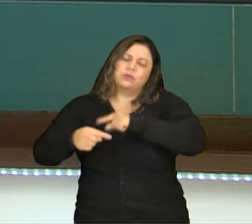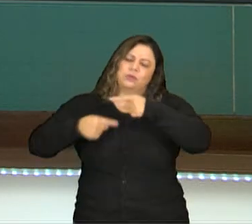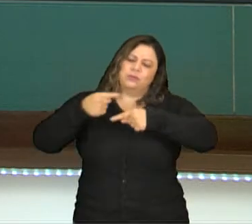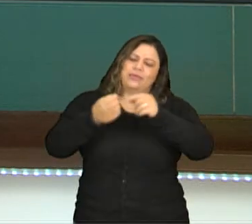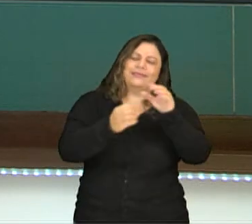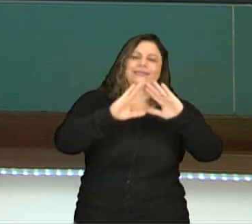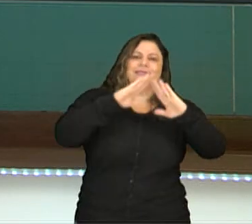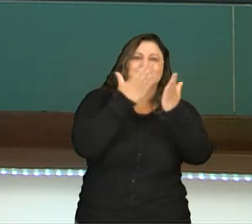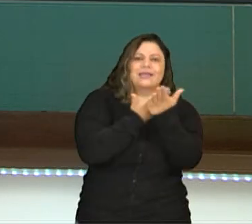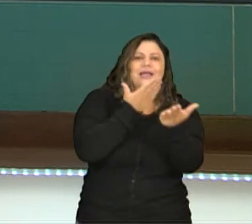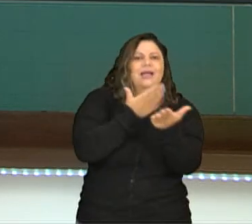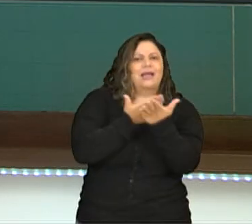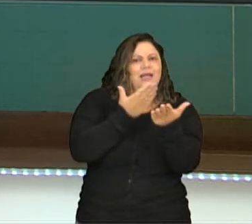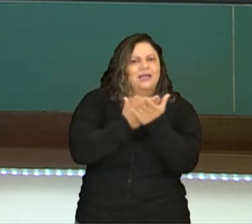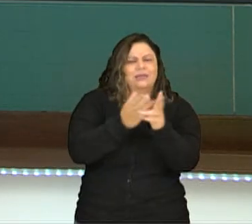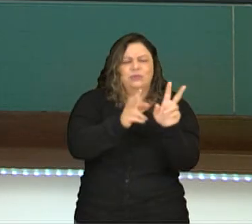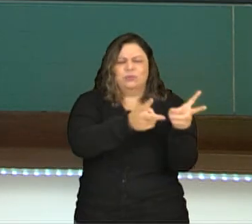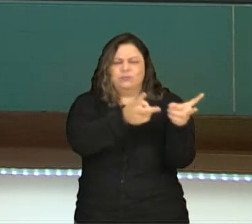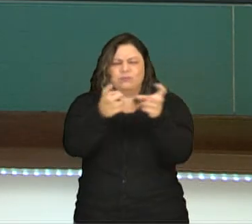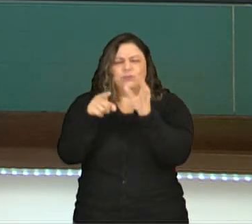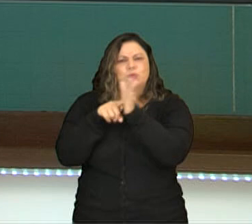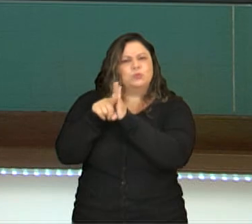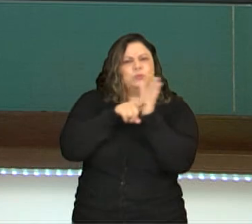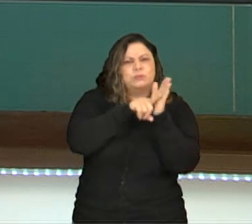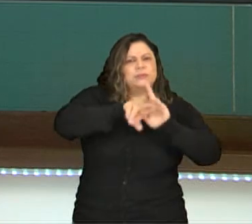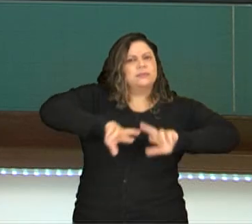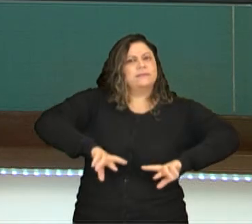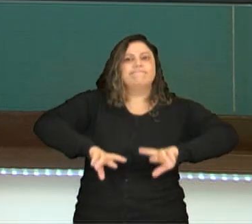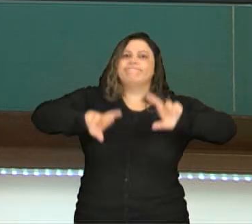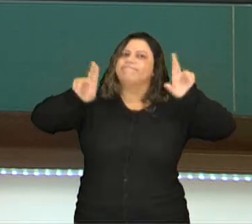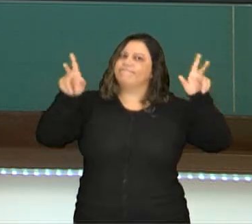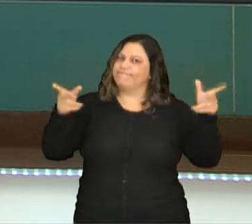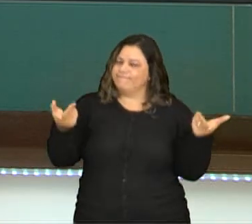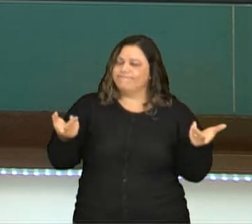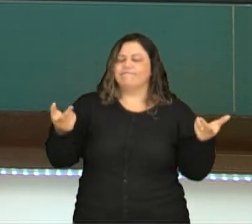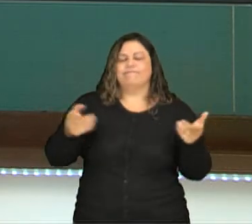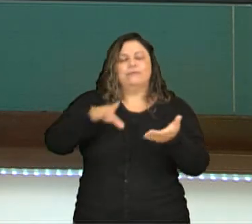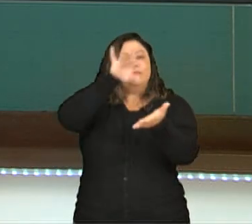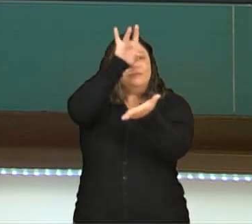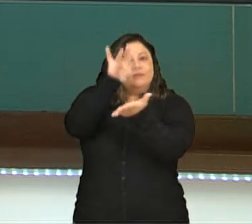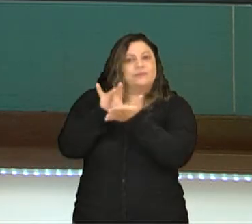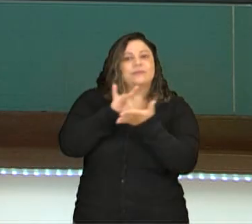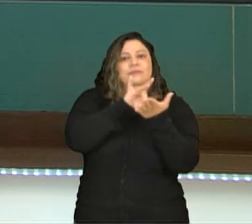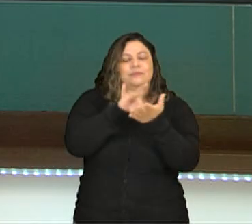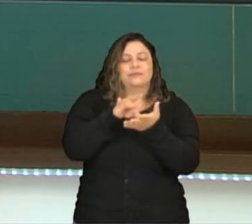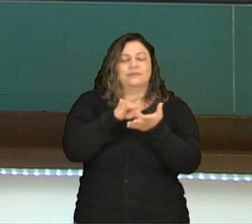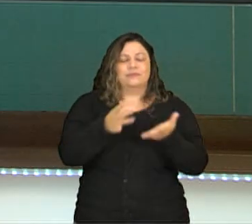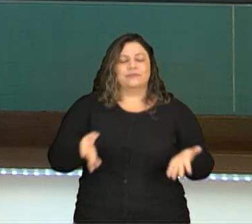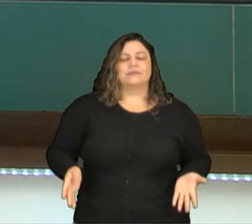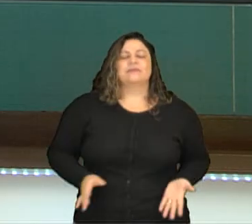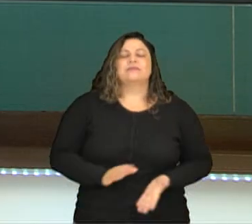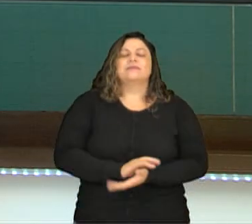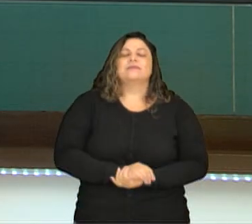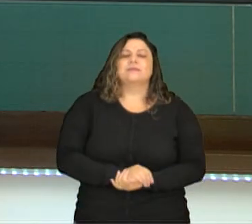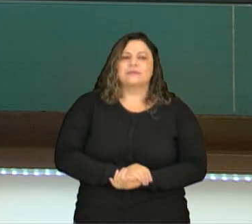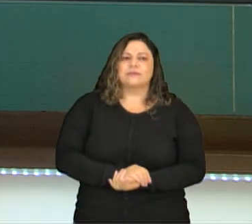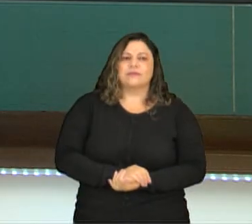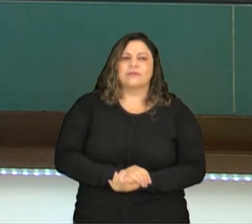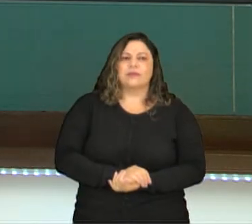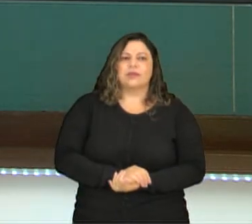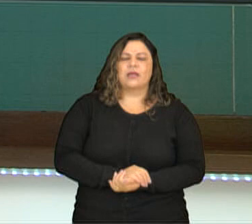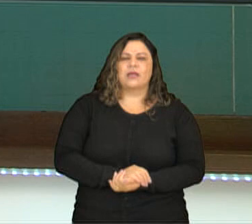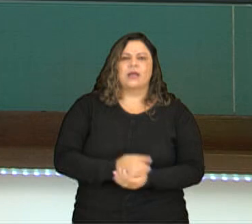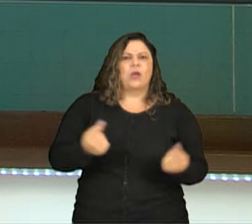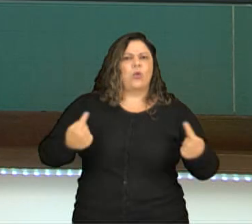nós vamos ver já um olhar um pouco mais para a nossa realidade. Então, olhando aqui, ó, combate às